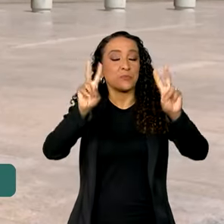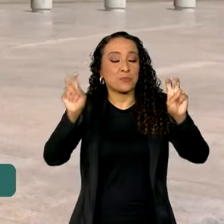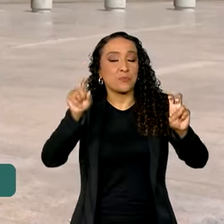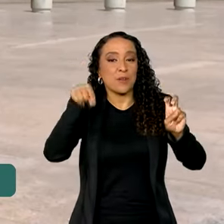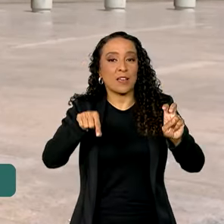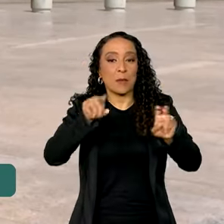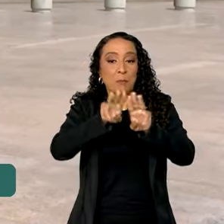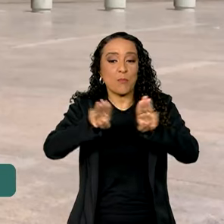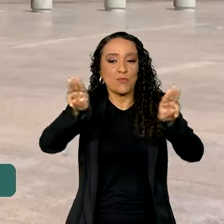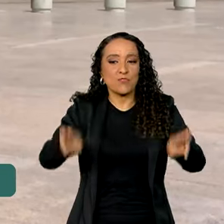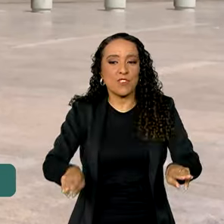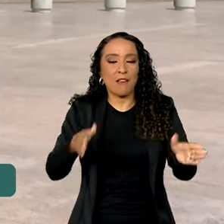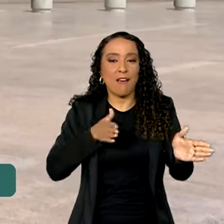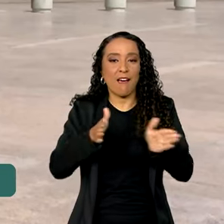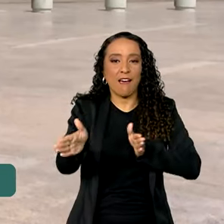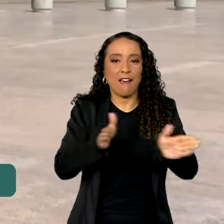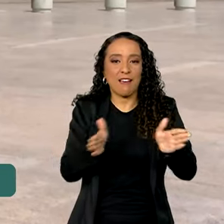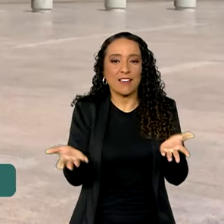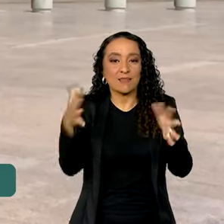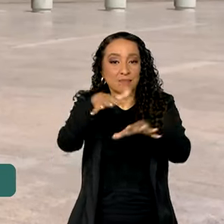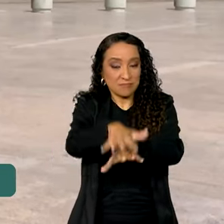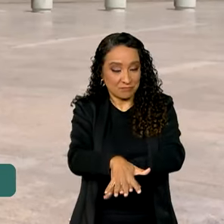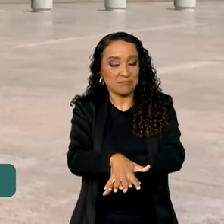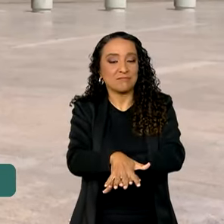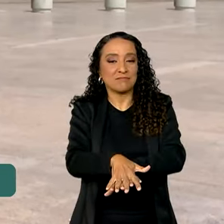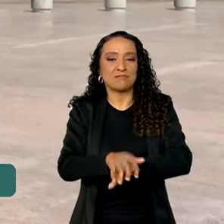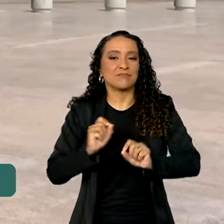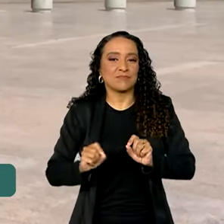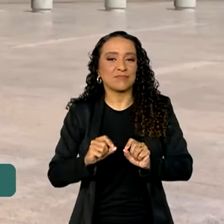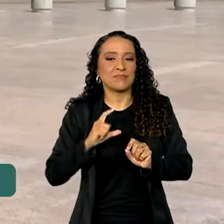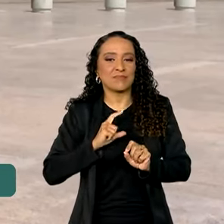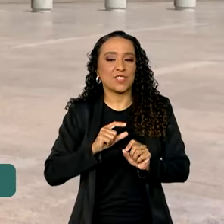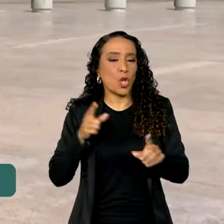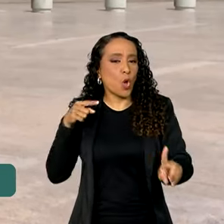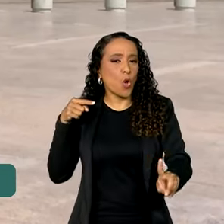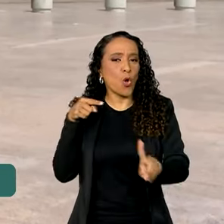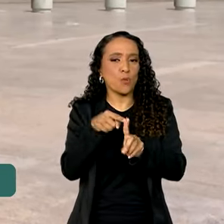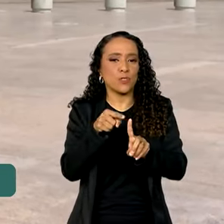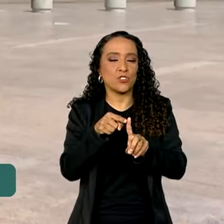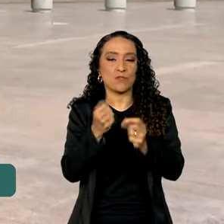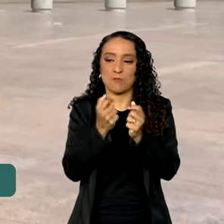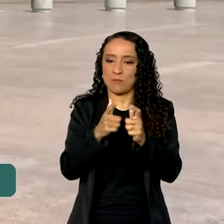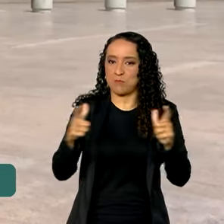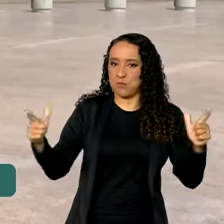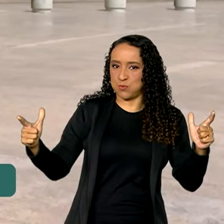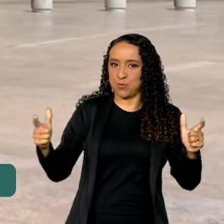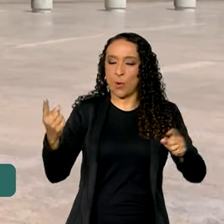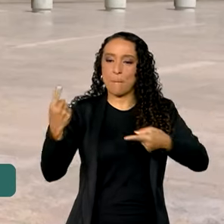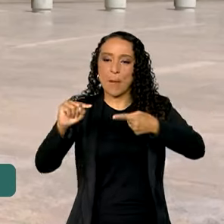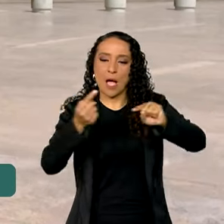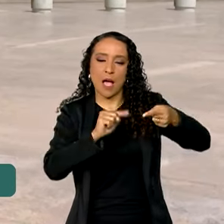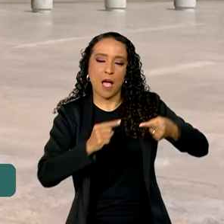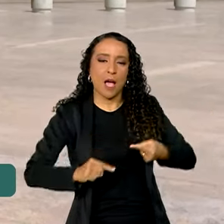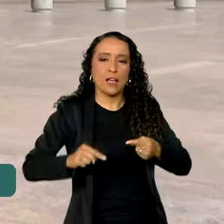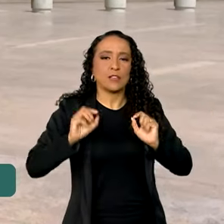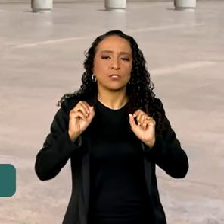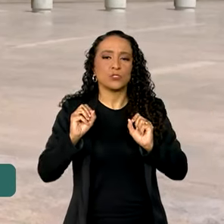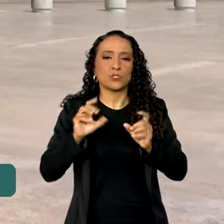será Museus, Acessibilidade e Inclusão, que tem como objetivo ampliar o debate sobre